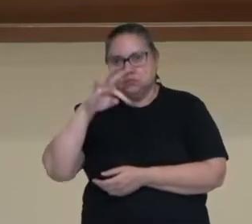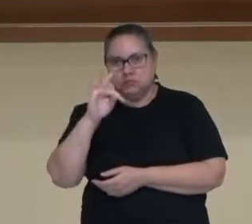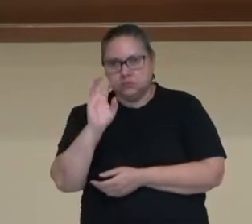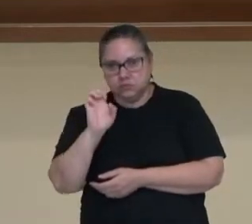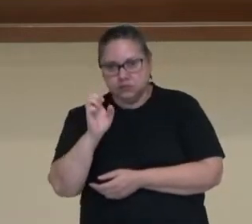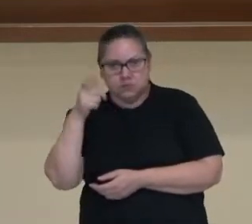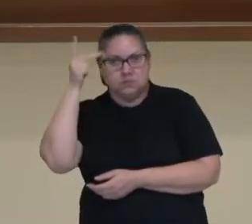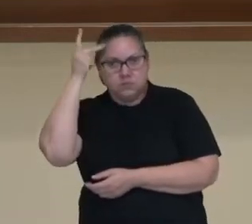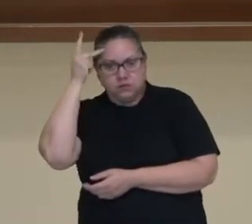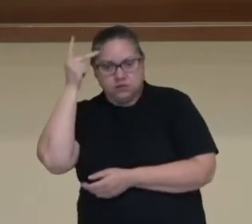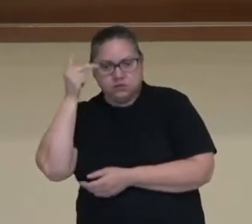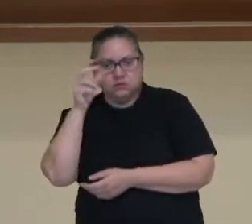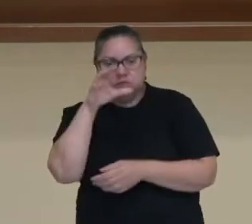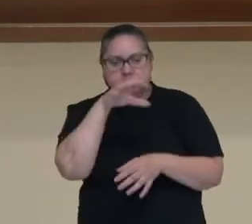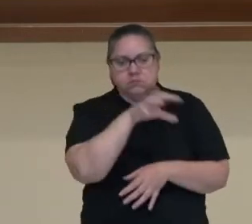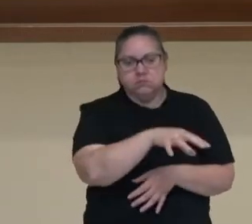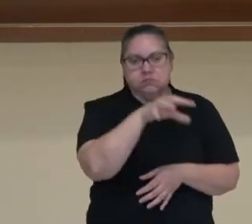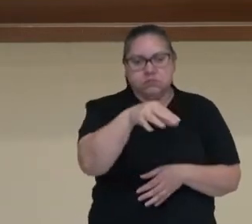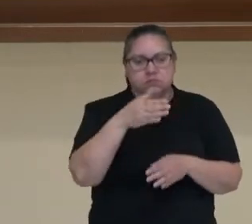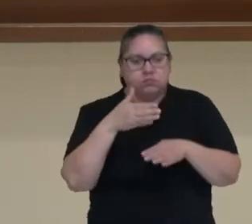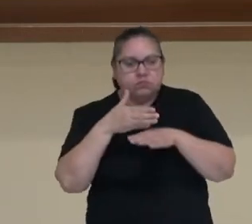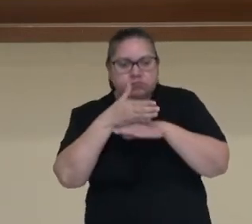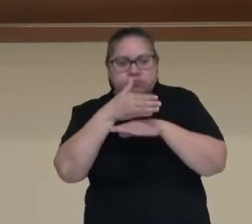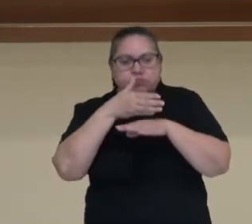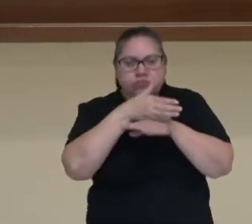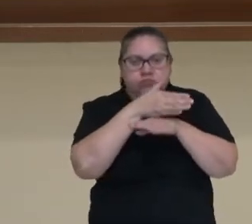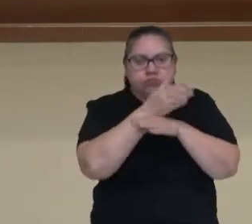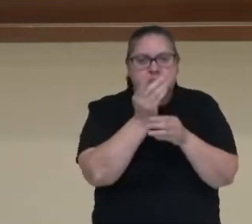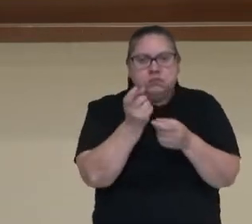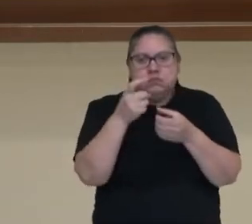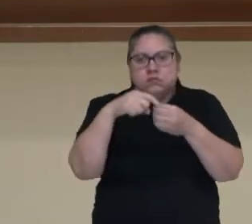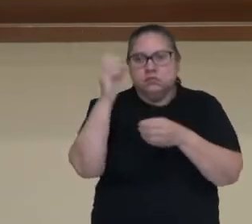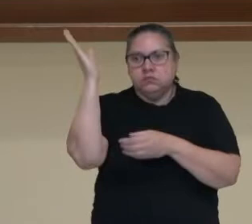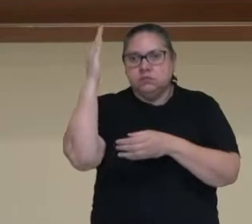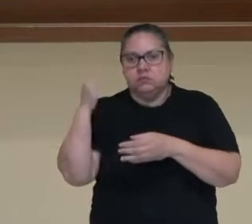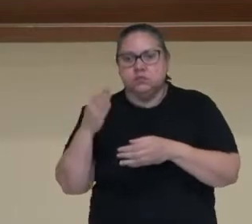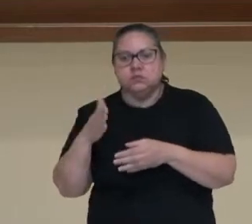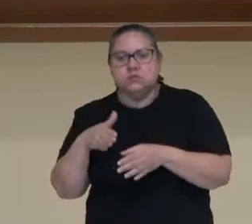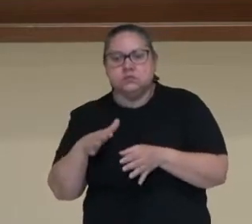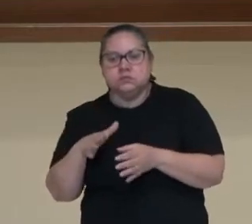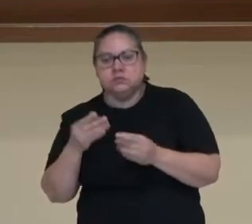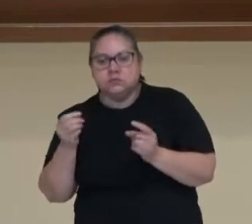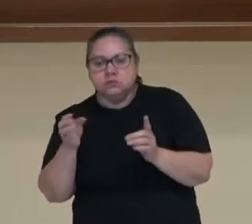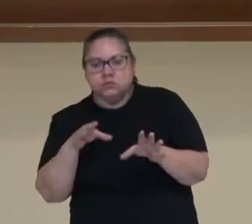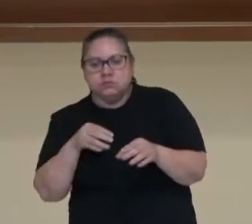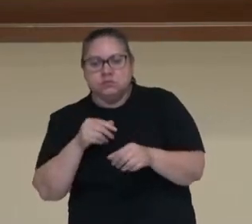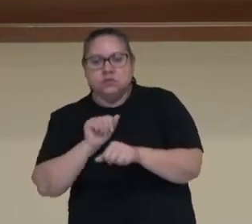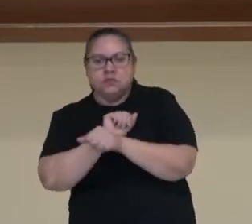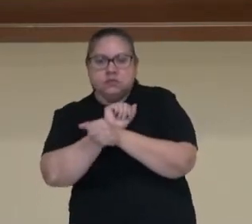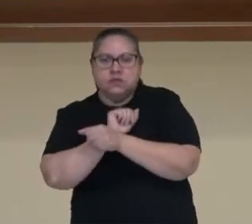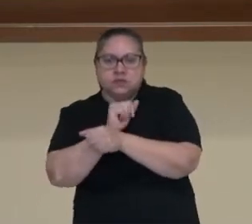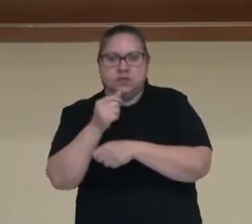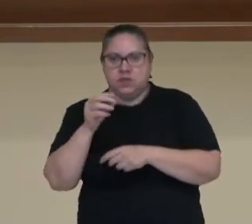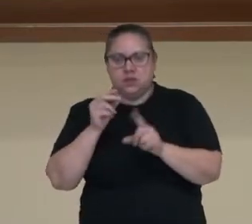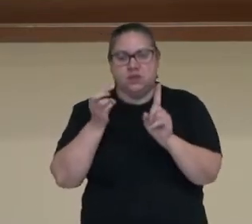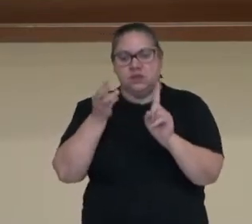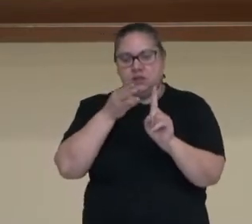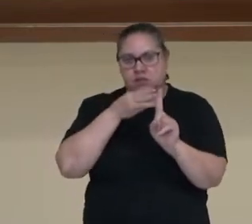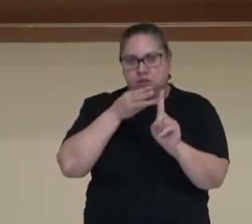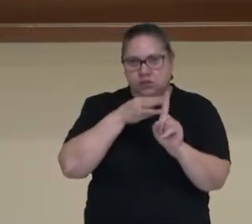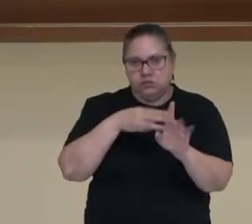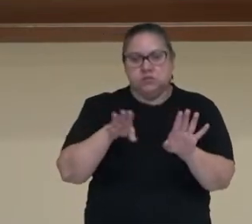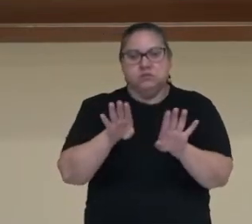vários locais mais interiores do Brasil, na tentativa de apressamento de indígenas, escravidão de indígenas, e também